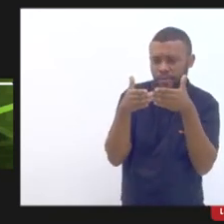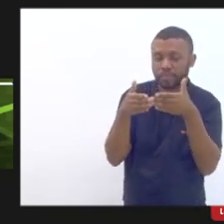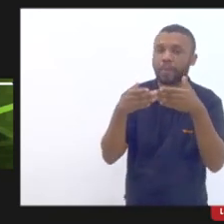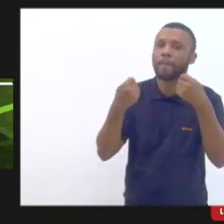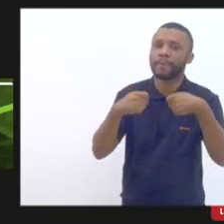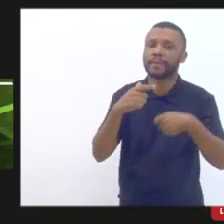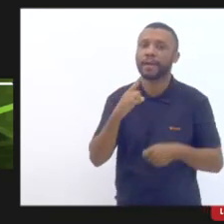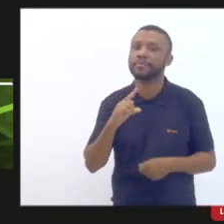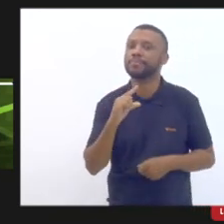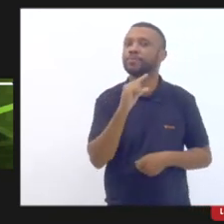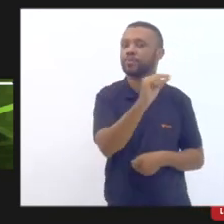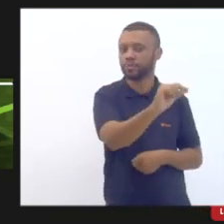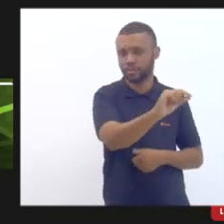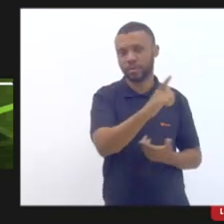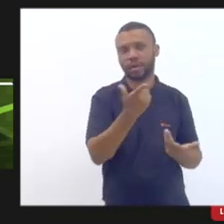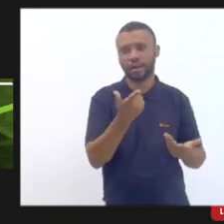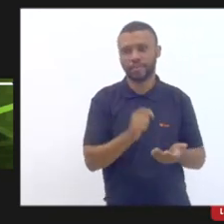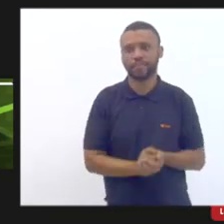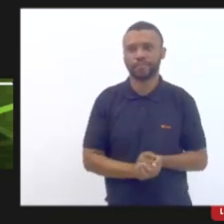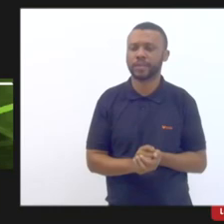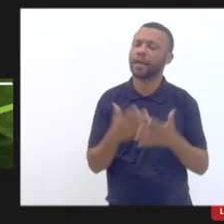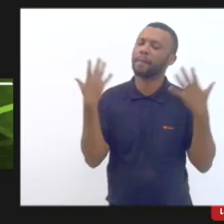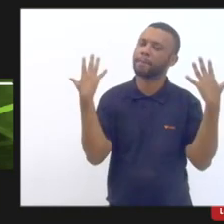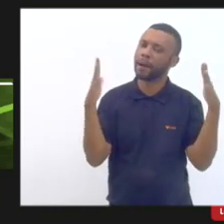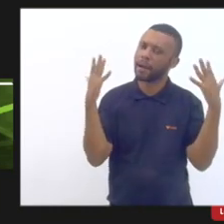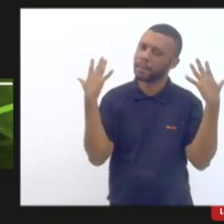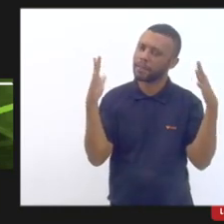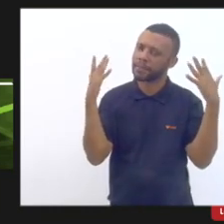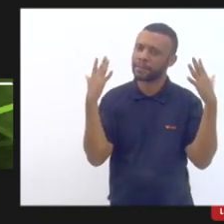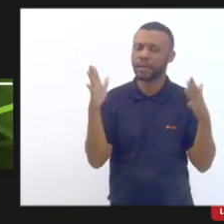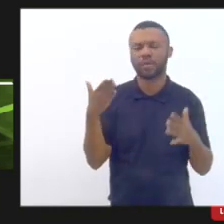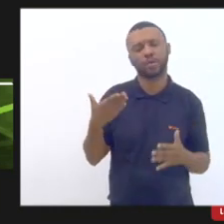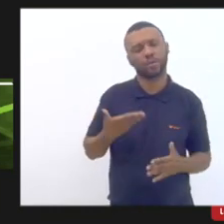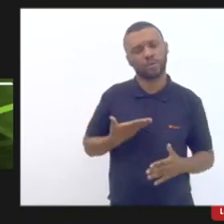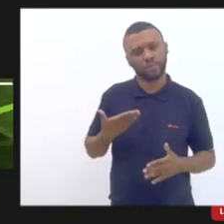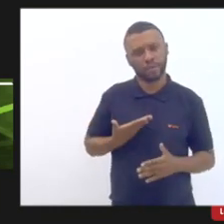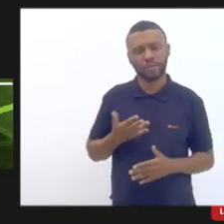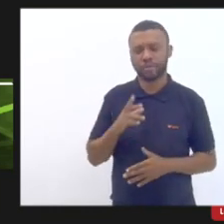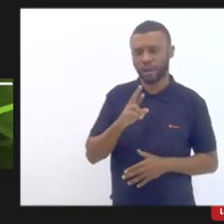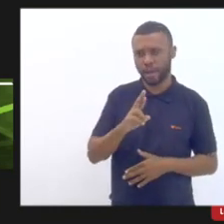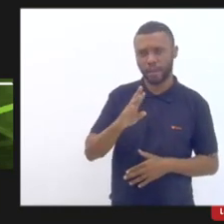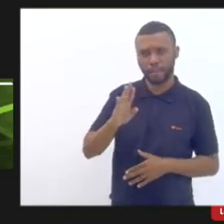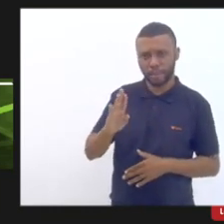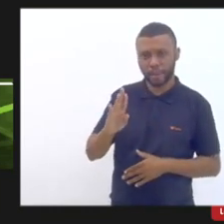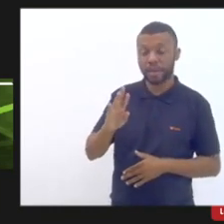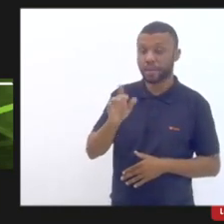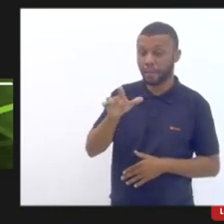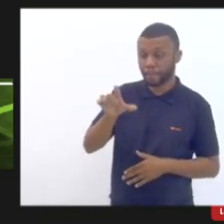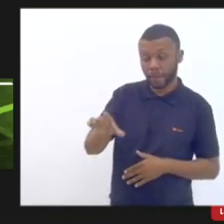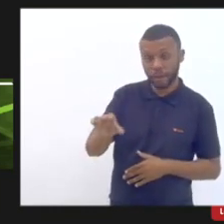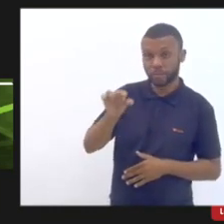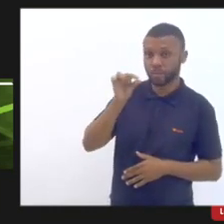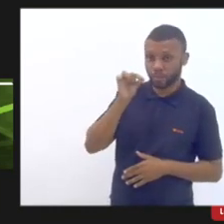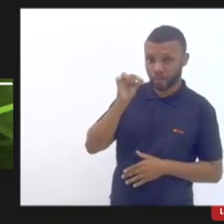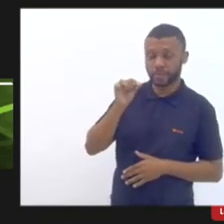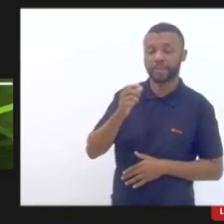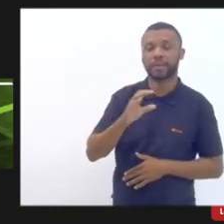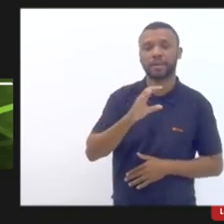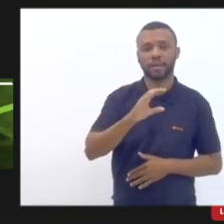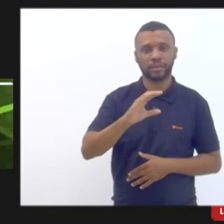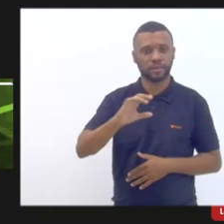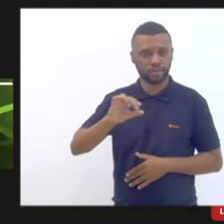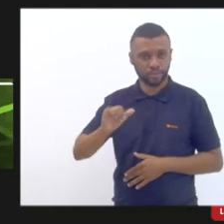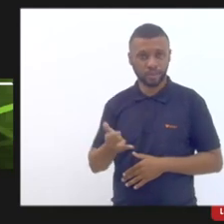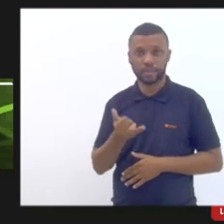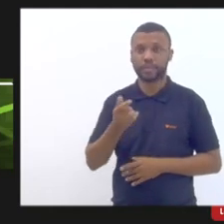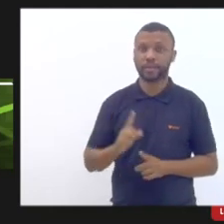deslocar. Perfeitamente. E parabenizar o nosso amigo Rodrigo Bacelar, não só pela eleição da CCJ,